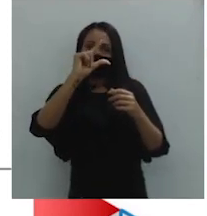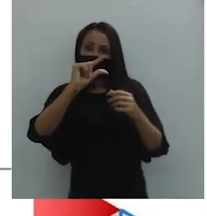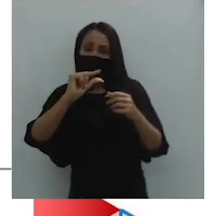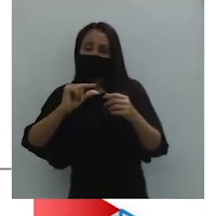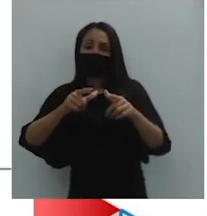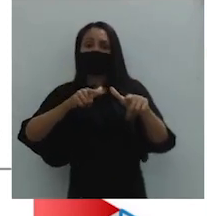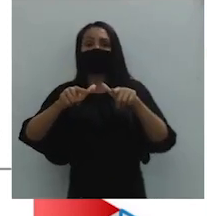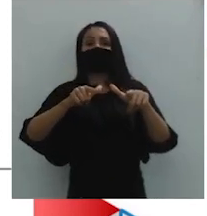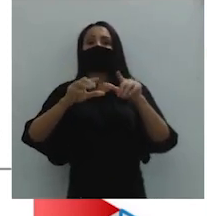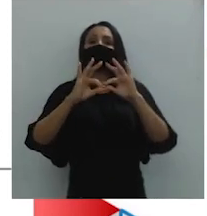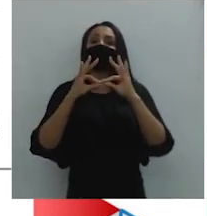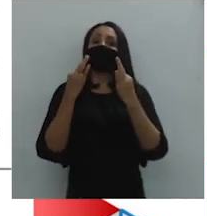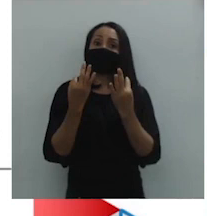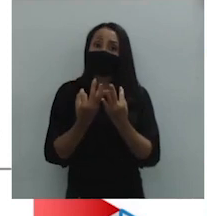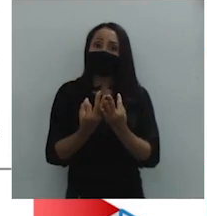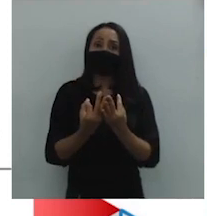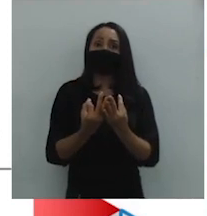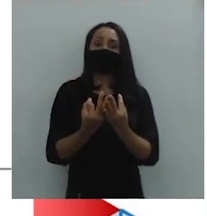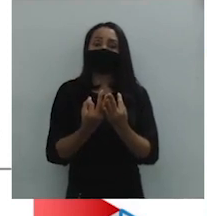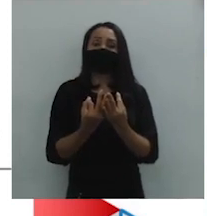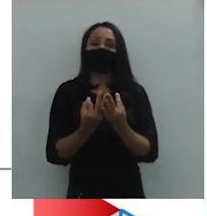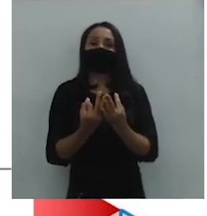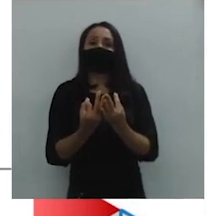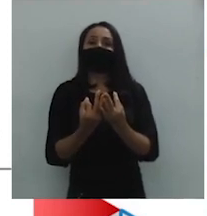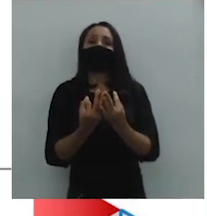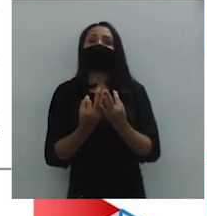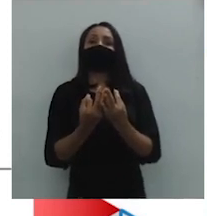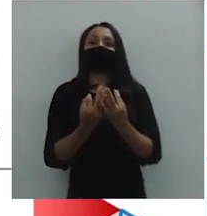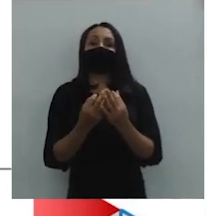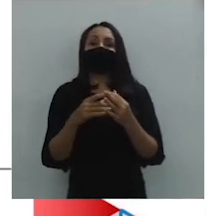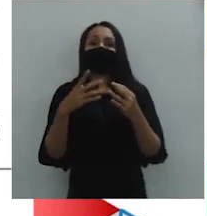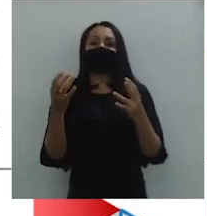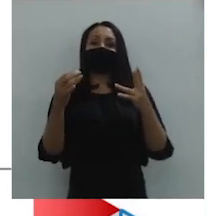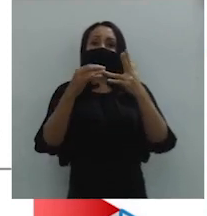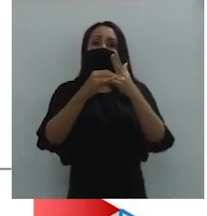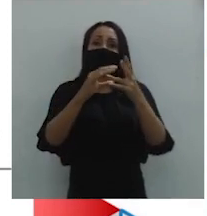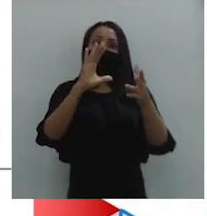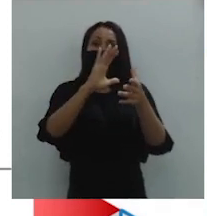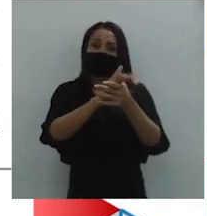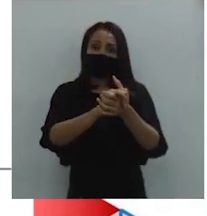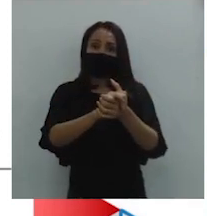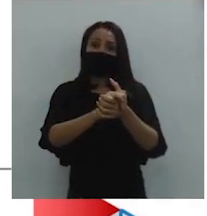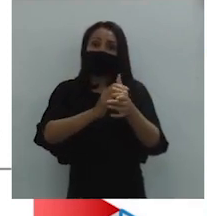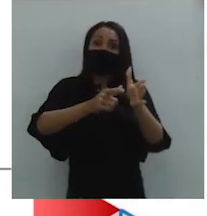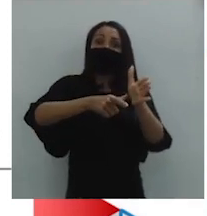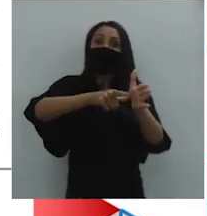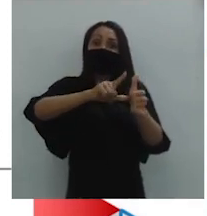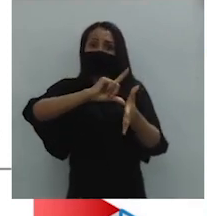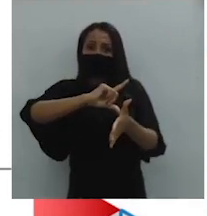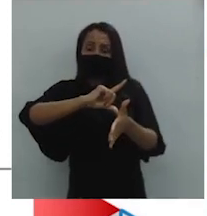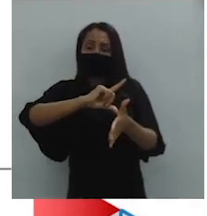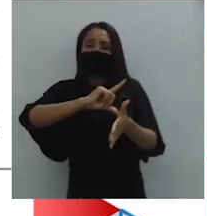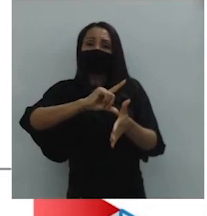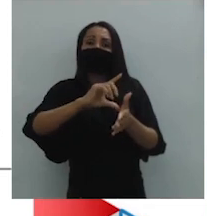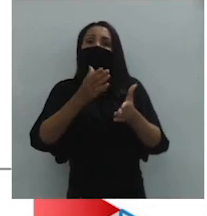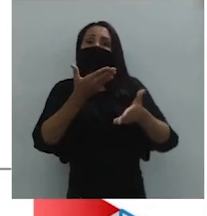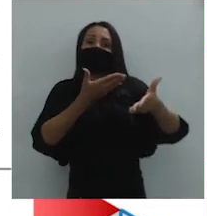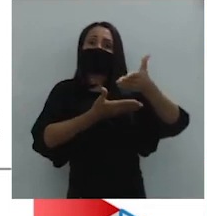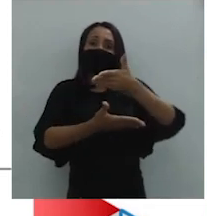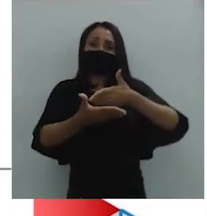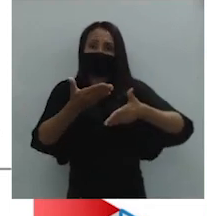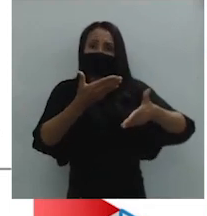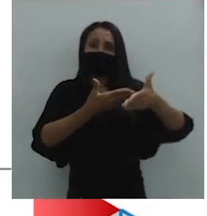familiar, o baixo número de casamentos precoces, ou seja, um relacionamento que